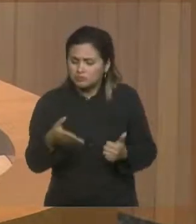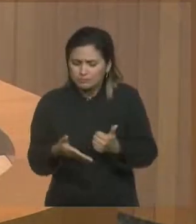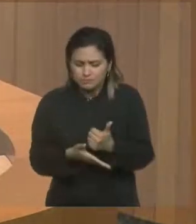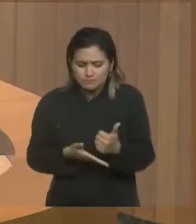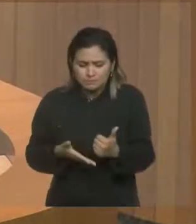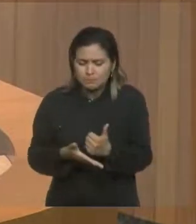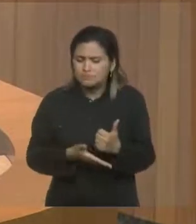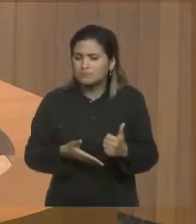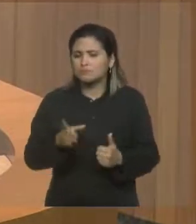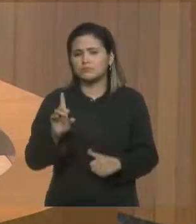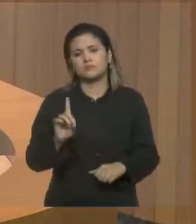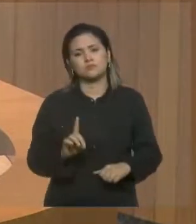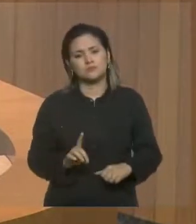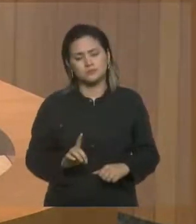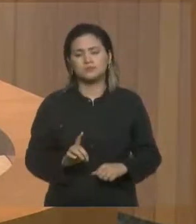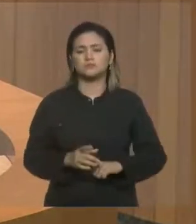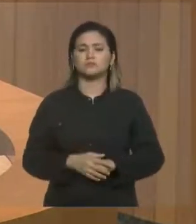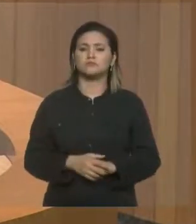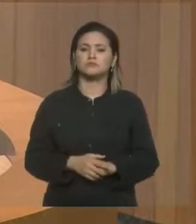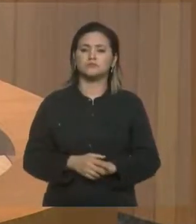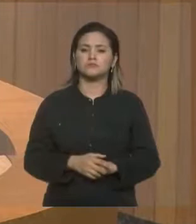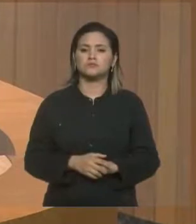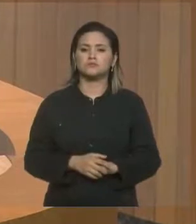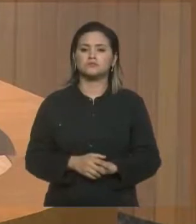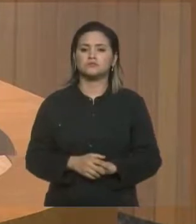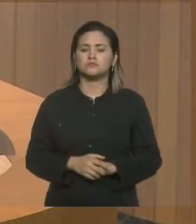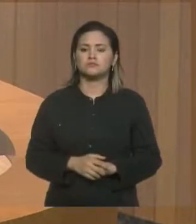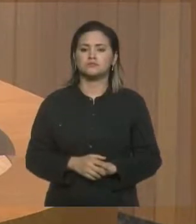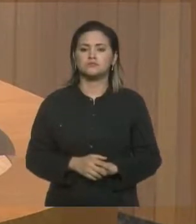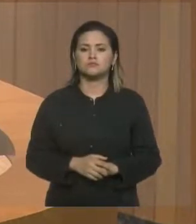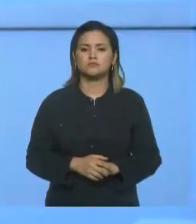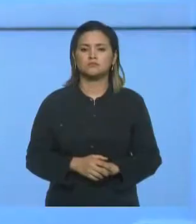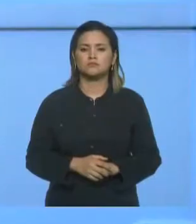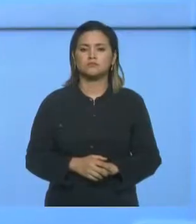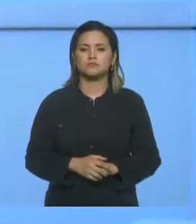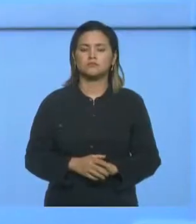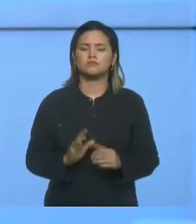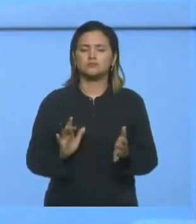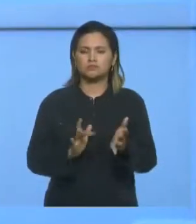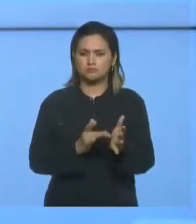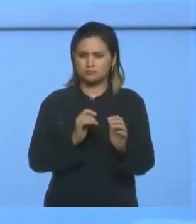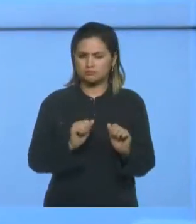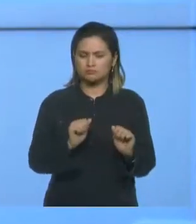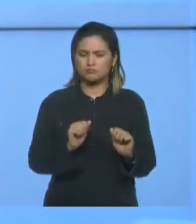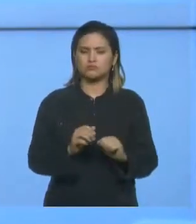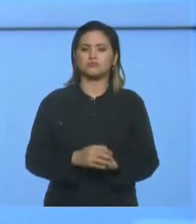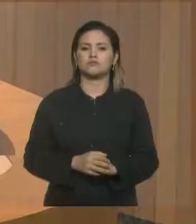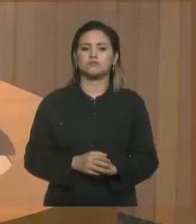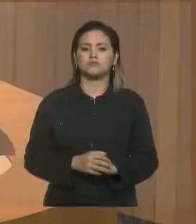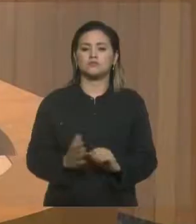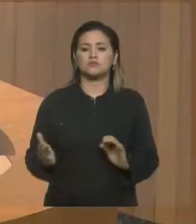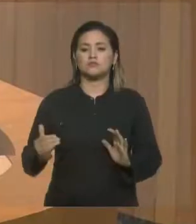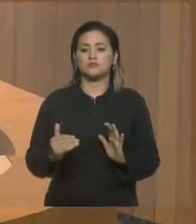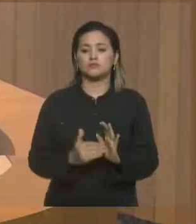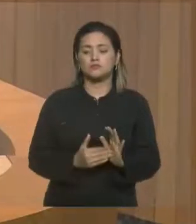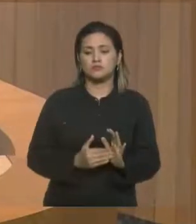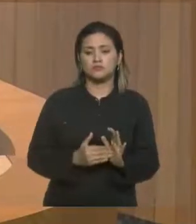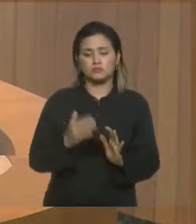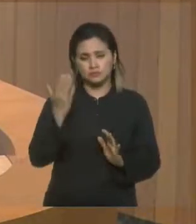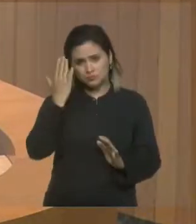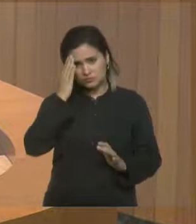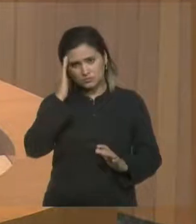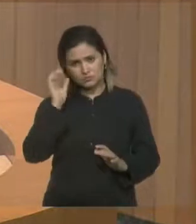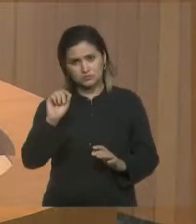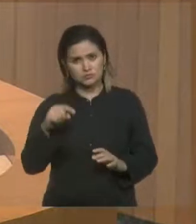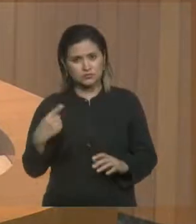gente também fez essa sugestão. Pode passar o próximo. Então, para finalizar, o entendimento que a gente tem que ter